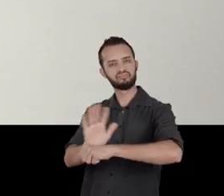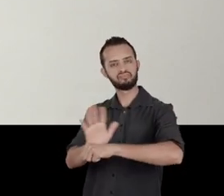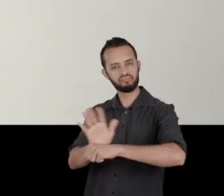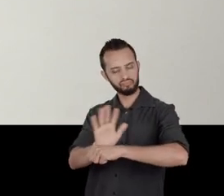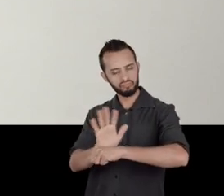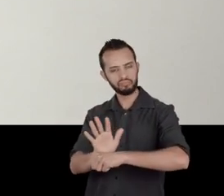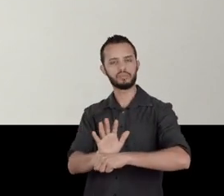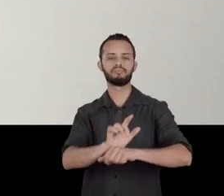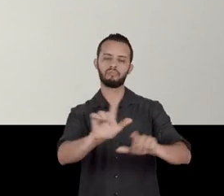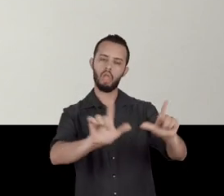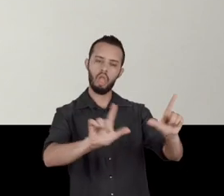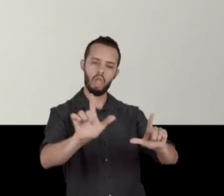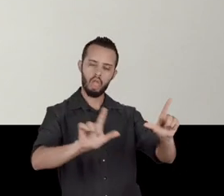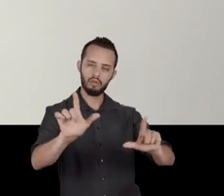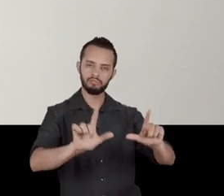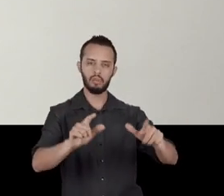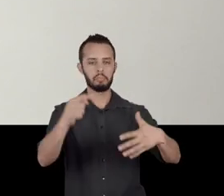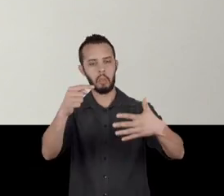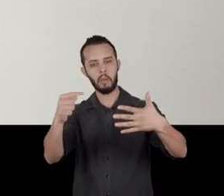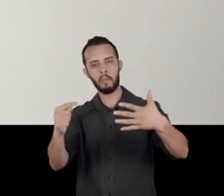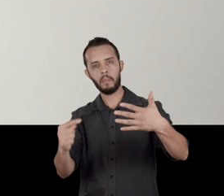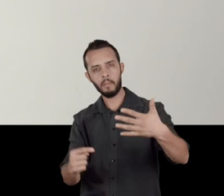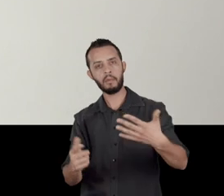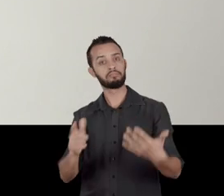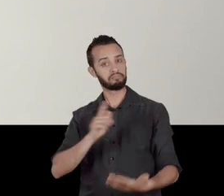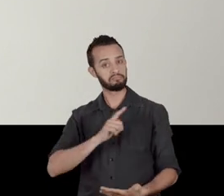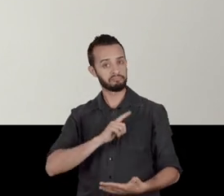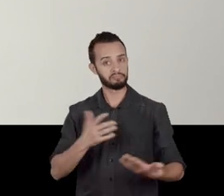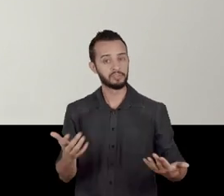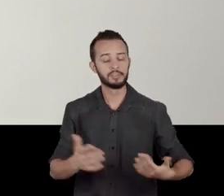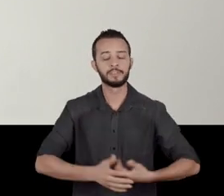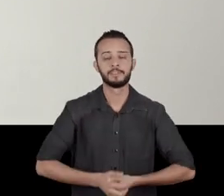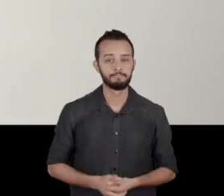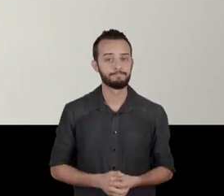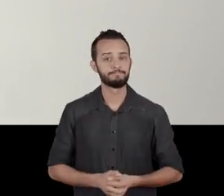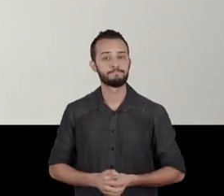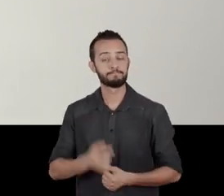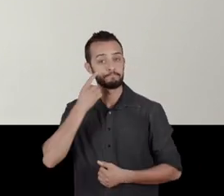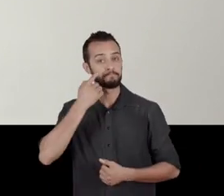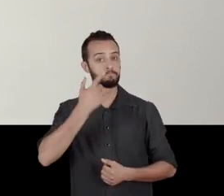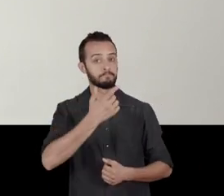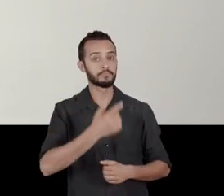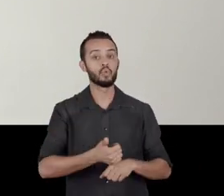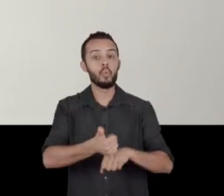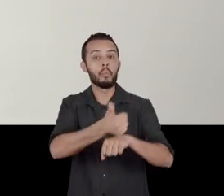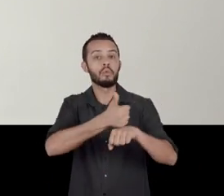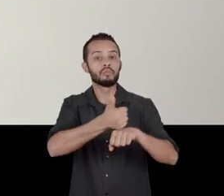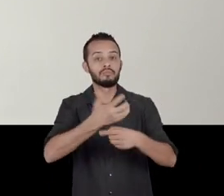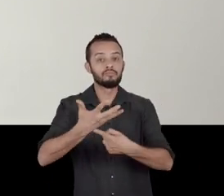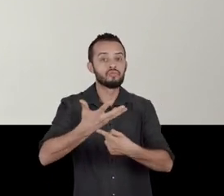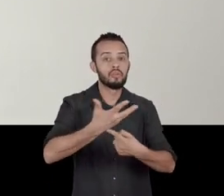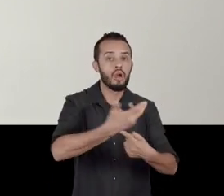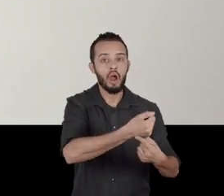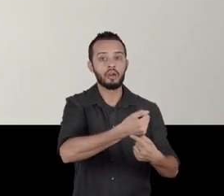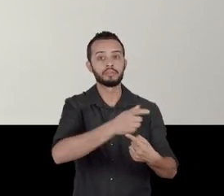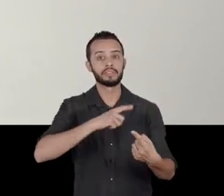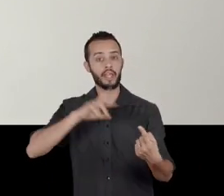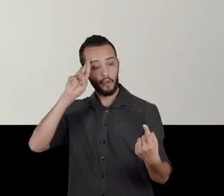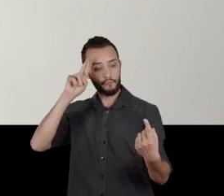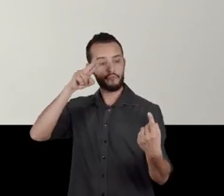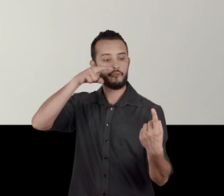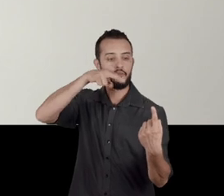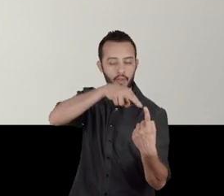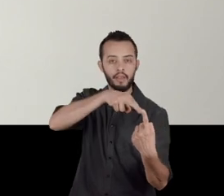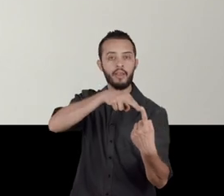cinema, propaganda, televisão, esse tipo de coisa, você vai fazer com que o artista tenha